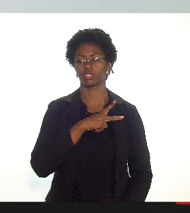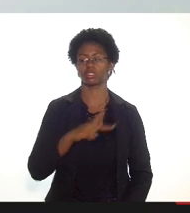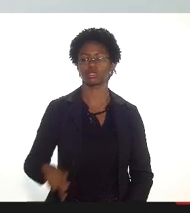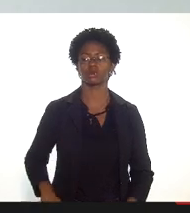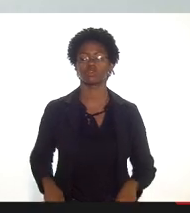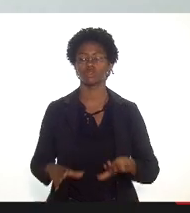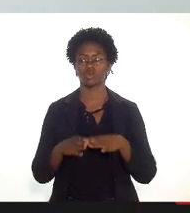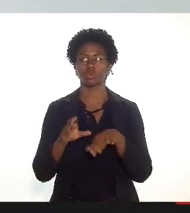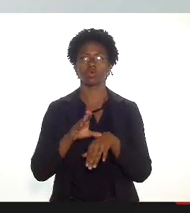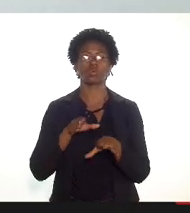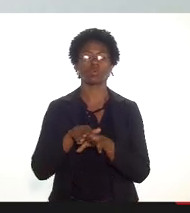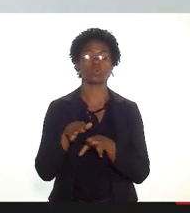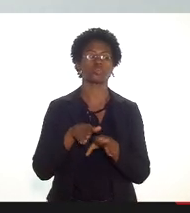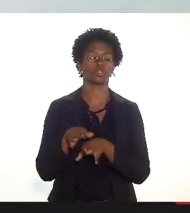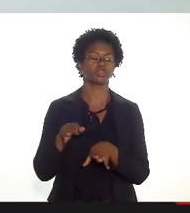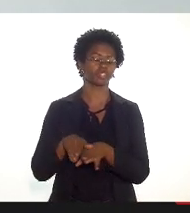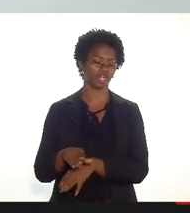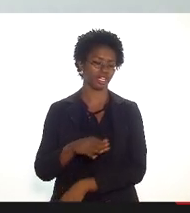né?